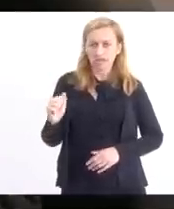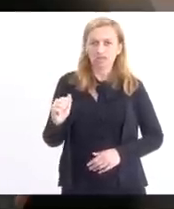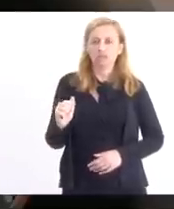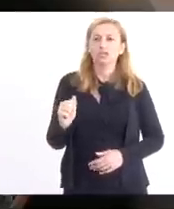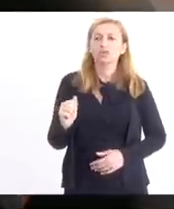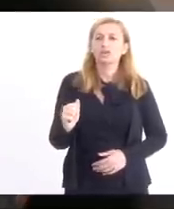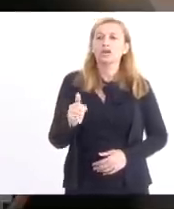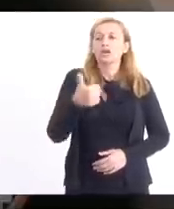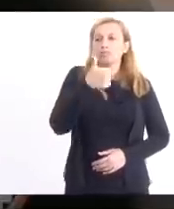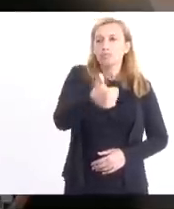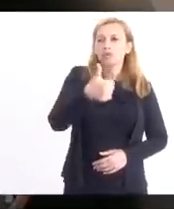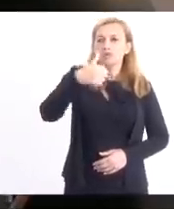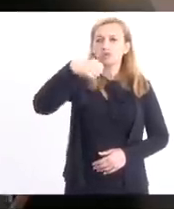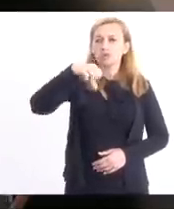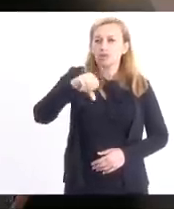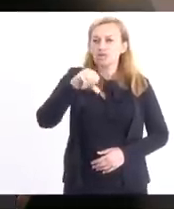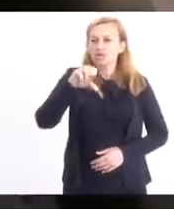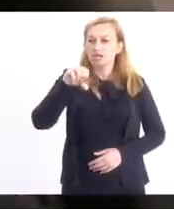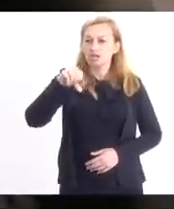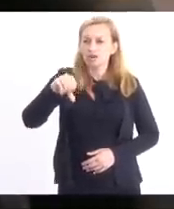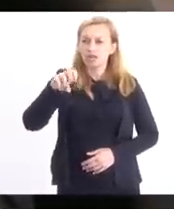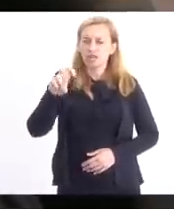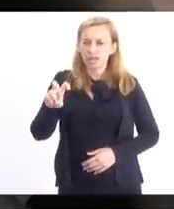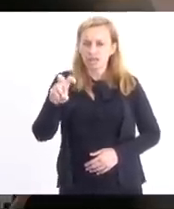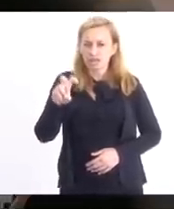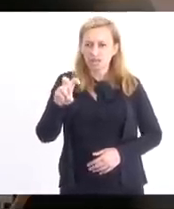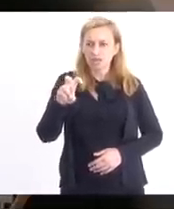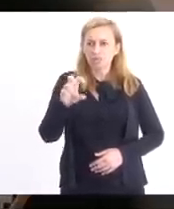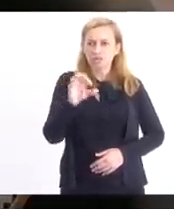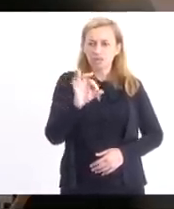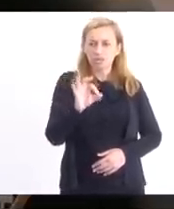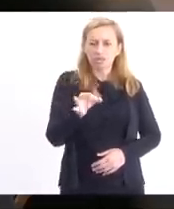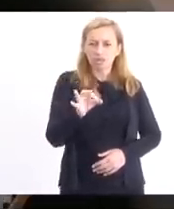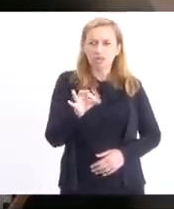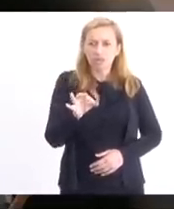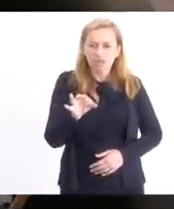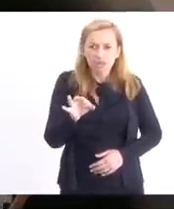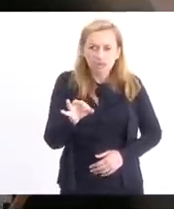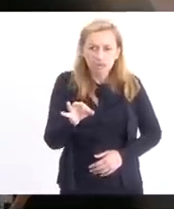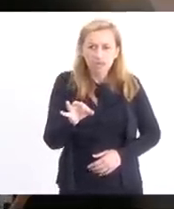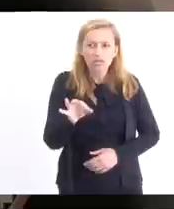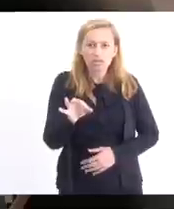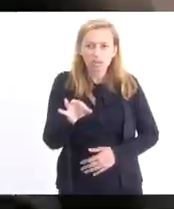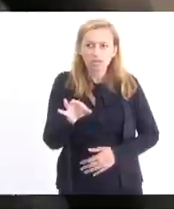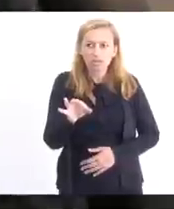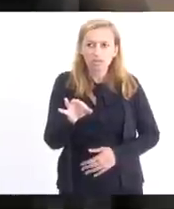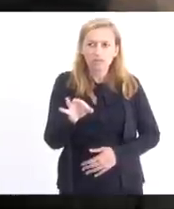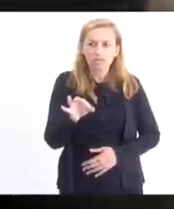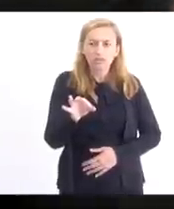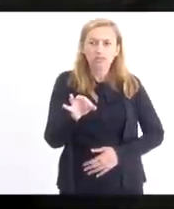E 1995, 192 para o oficial e 122 para o praça.